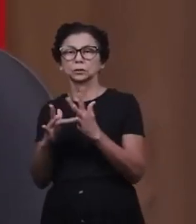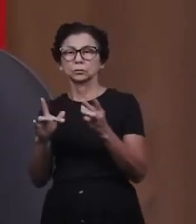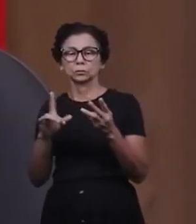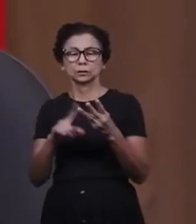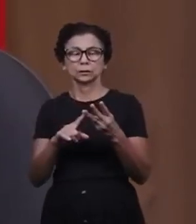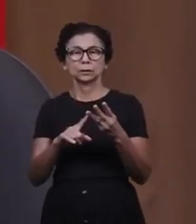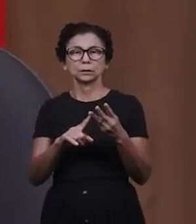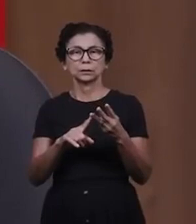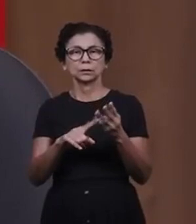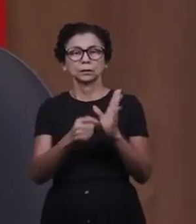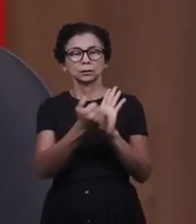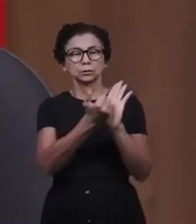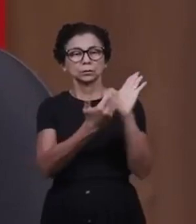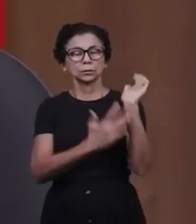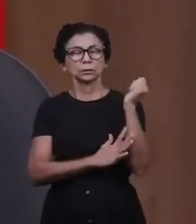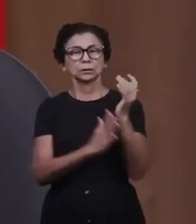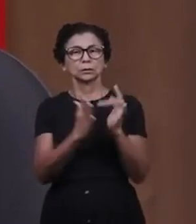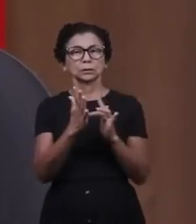Então, essas